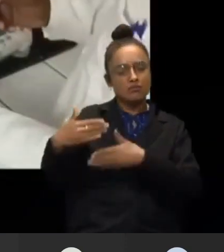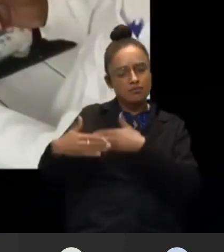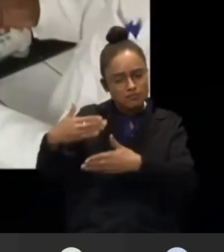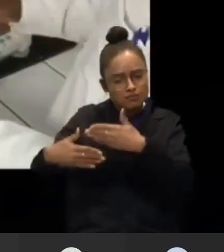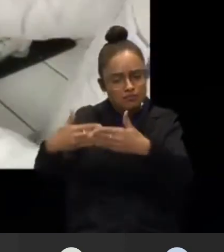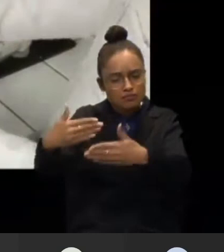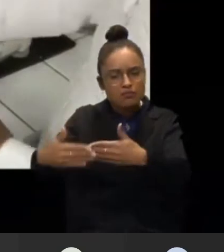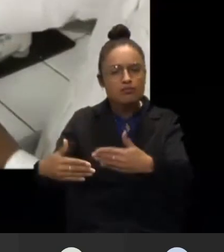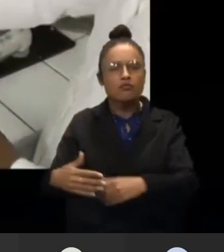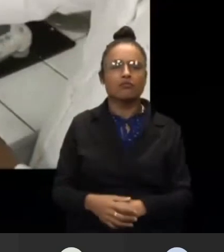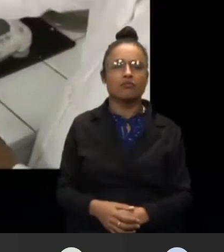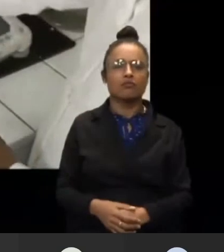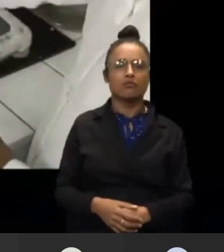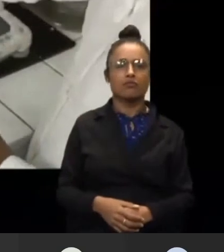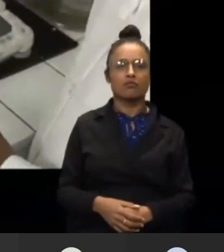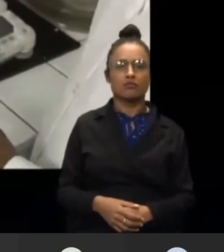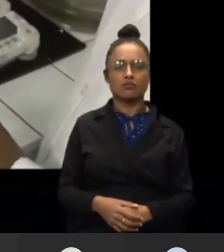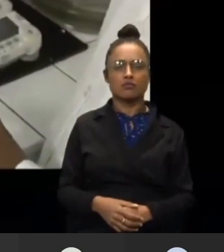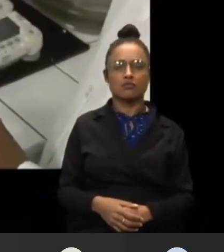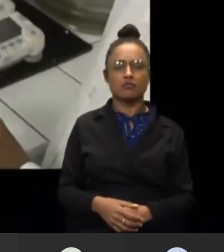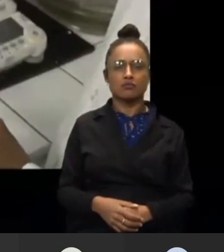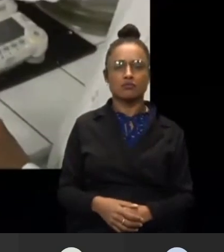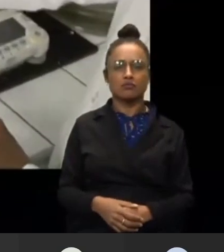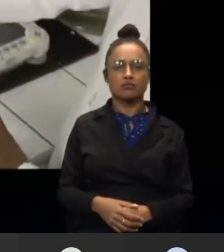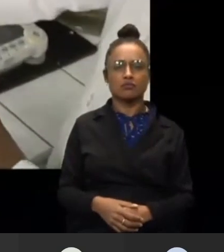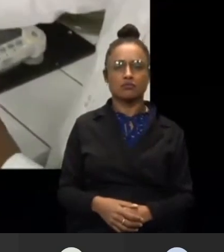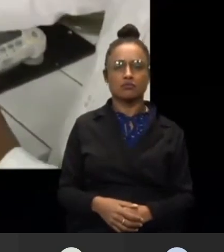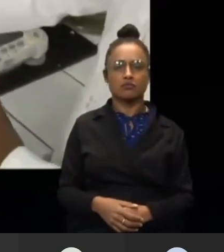processo, nessa etapa do procedimento.